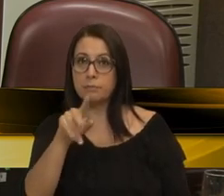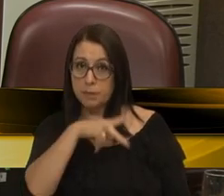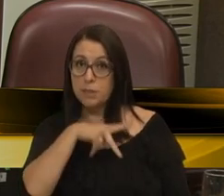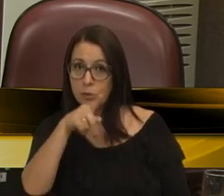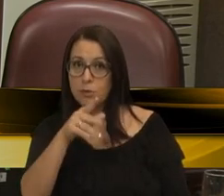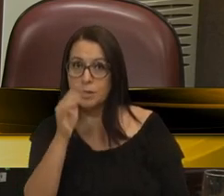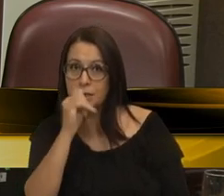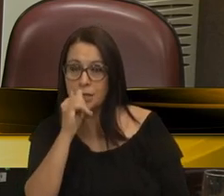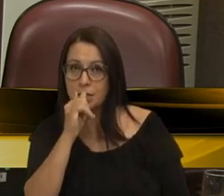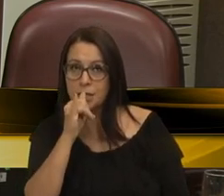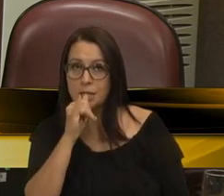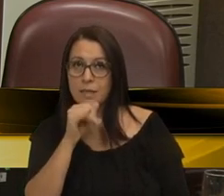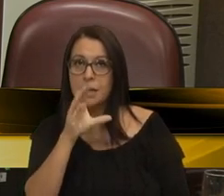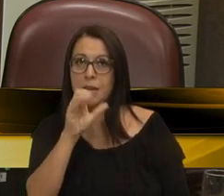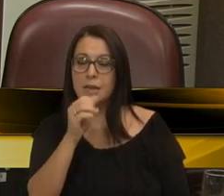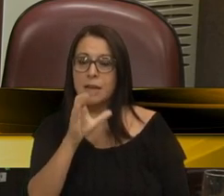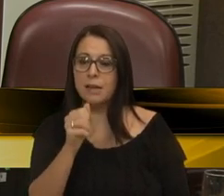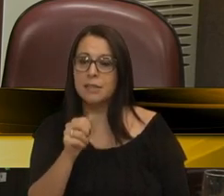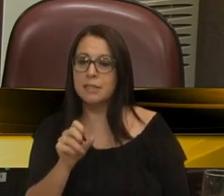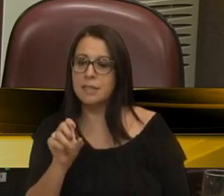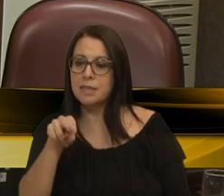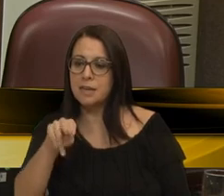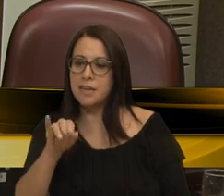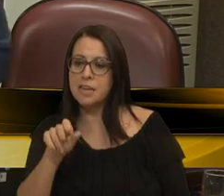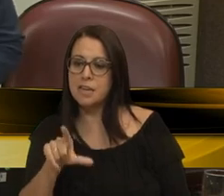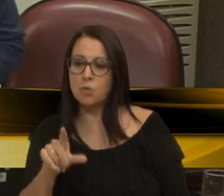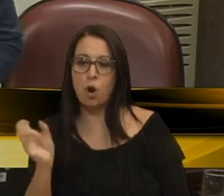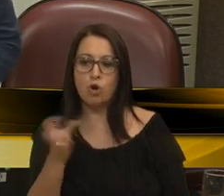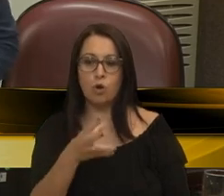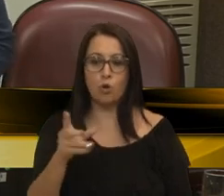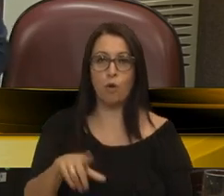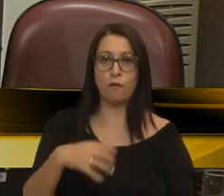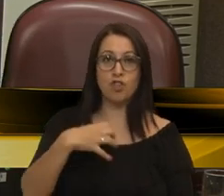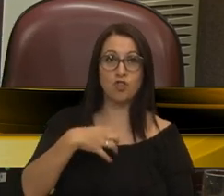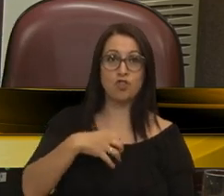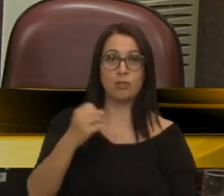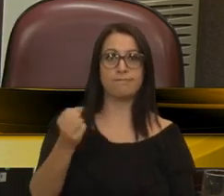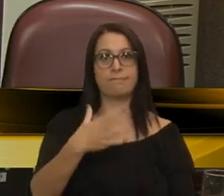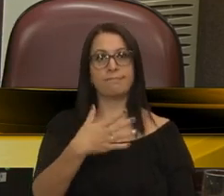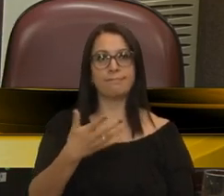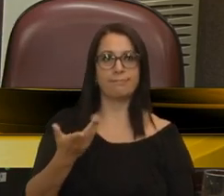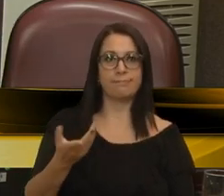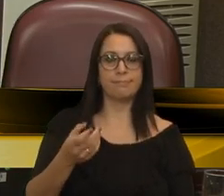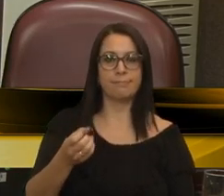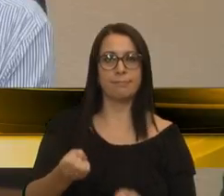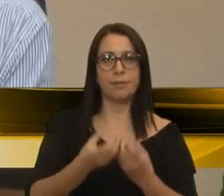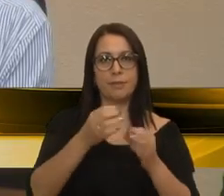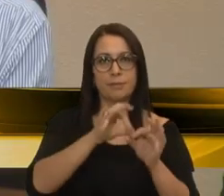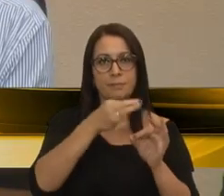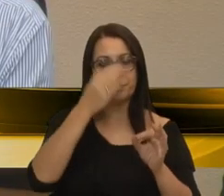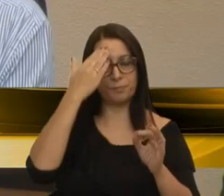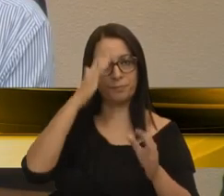Não é mais caça-nica, agora é caça-fiorin. É a nova modalidade da Festa da Uva. Obrigado. Obrigado. Agradeço.